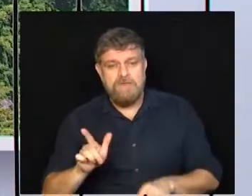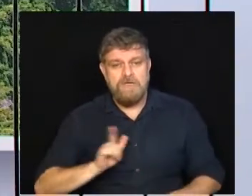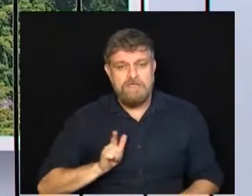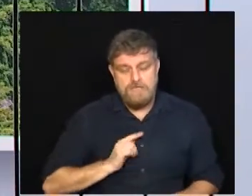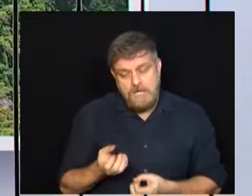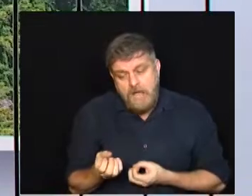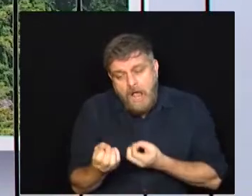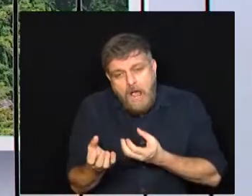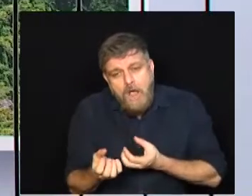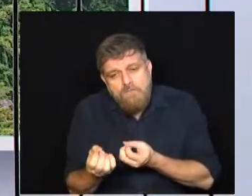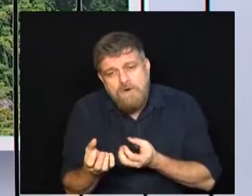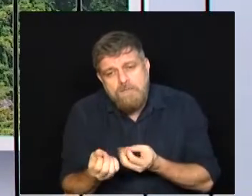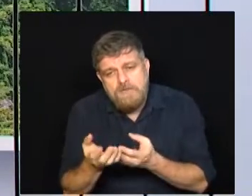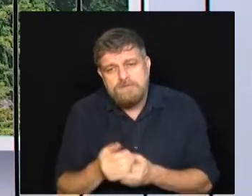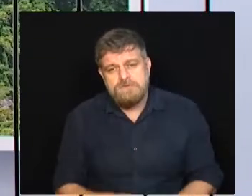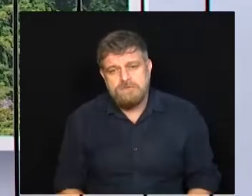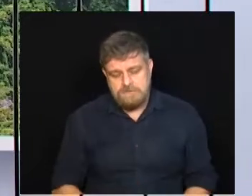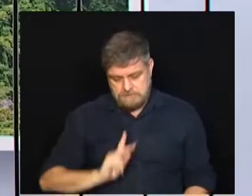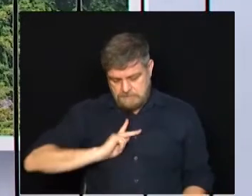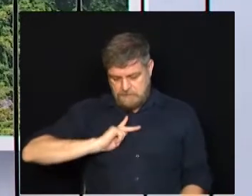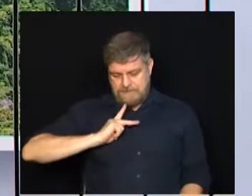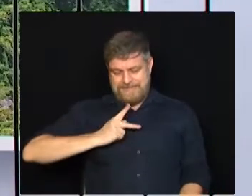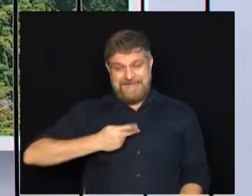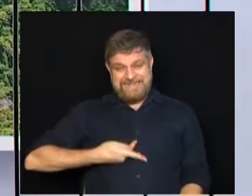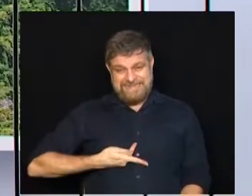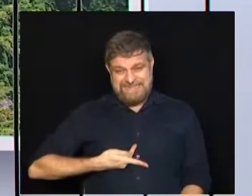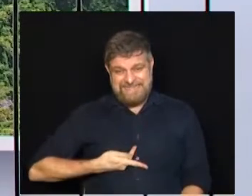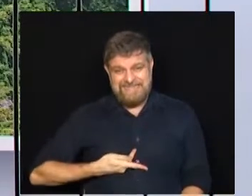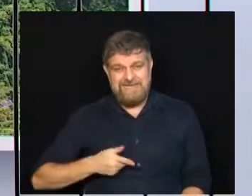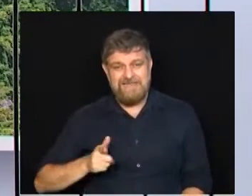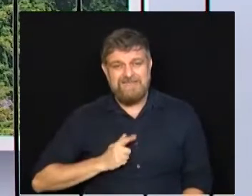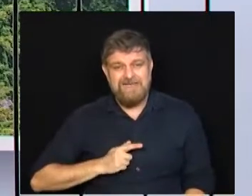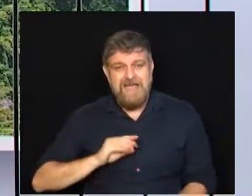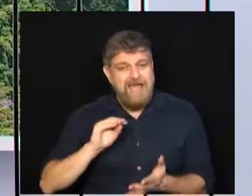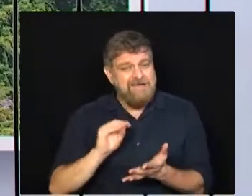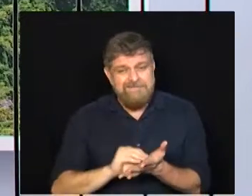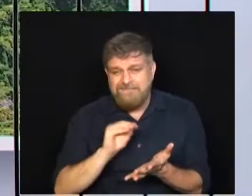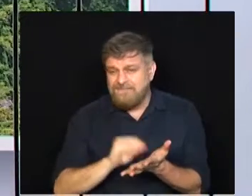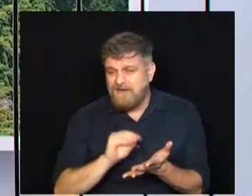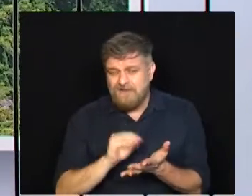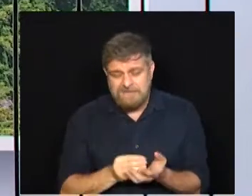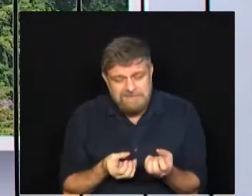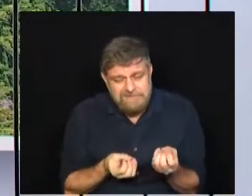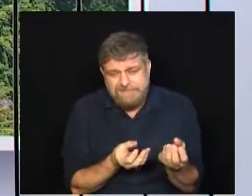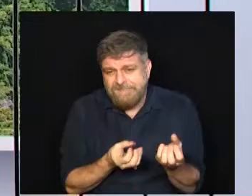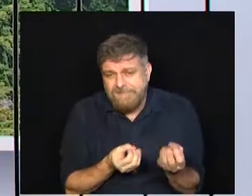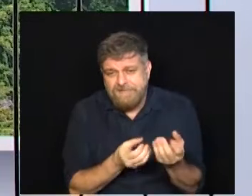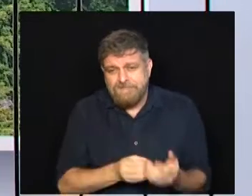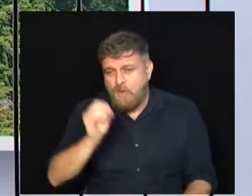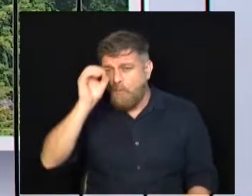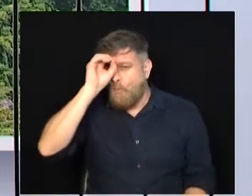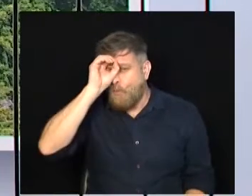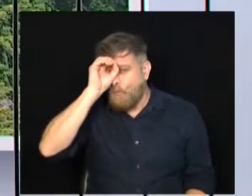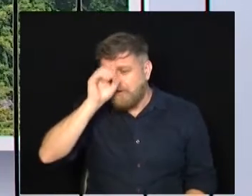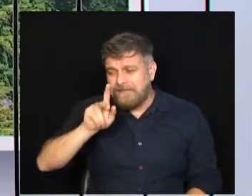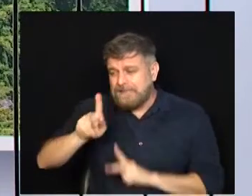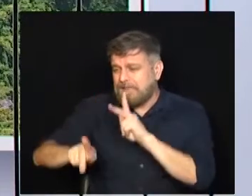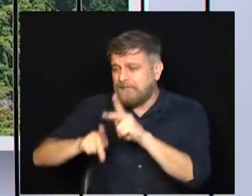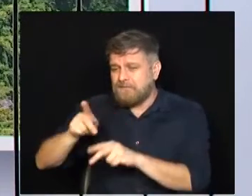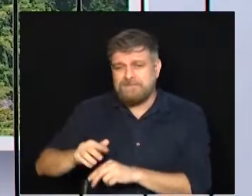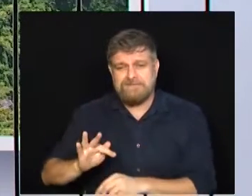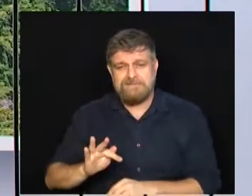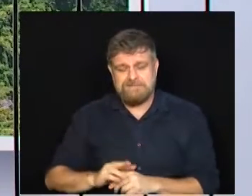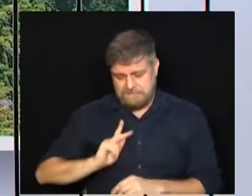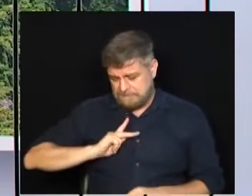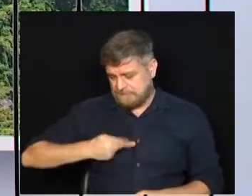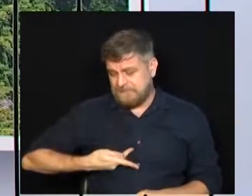dados que é justamente sobre a falta de dados, né? Da gente não saber o que acontece com a população justamente porque ela é